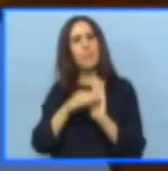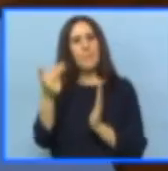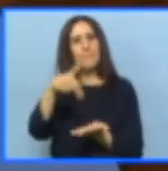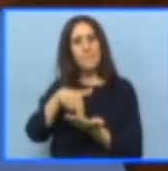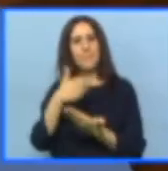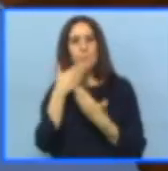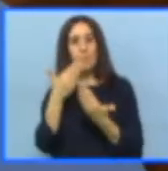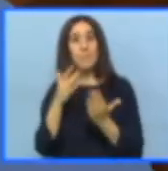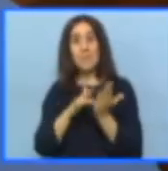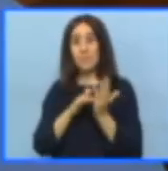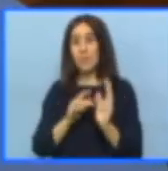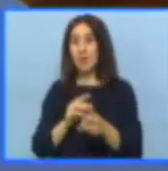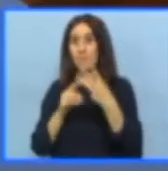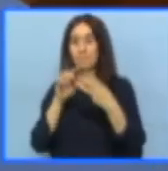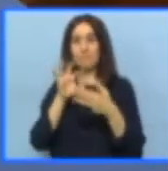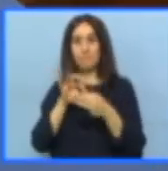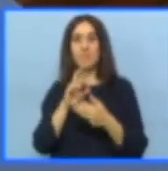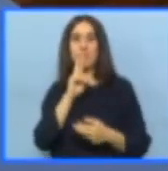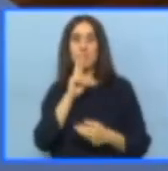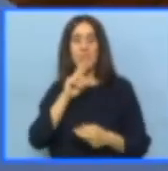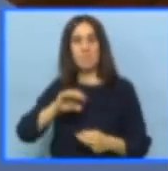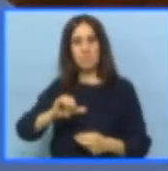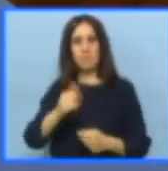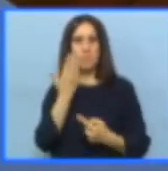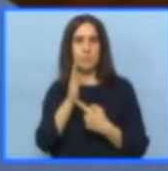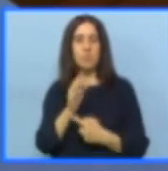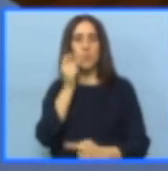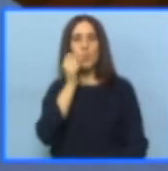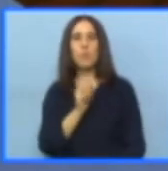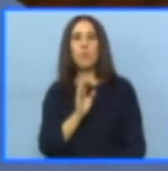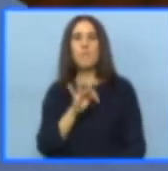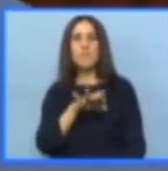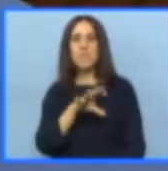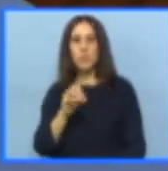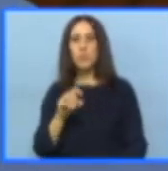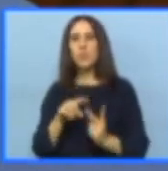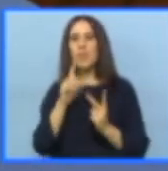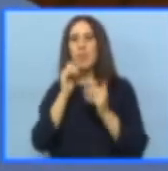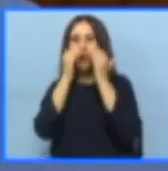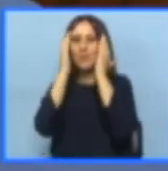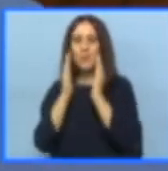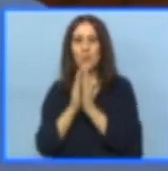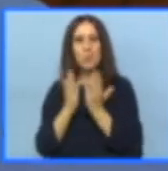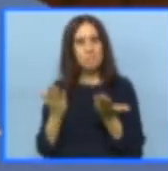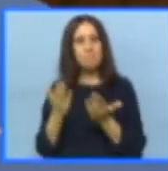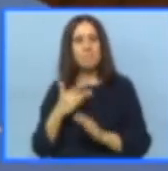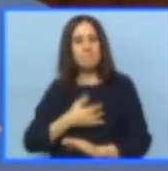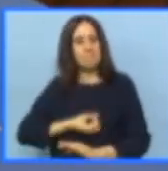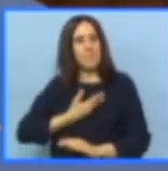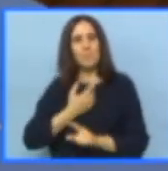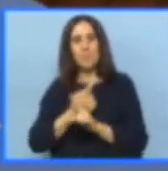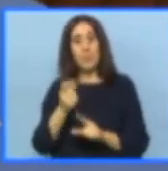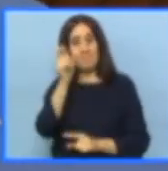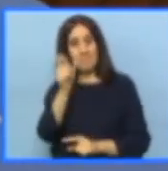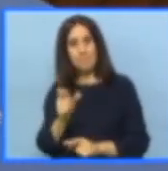3 livros sobre Fátima, nomeadamente sobre Francisco e Nossa Senhora. Porquê esta paixão, sendo professor de História, porquê a